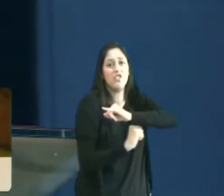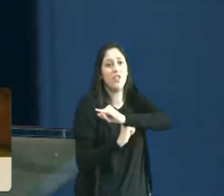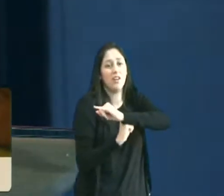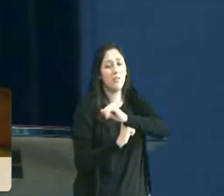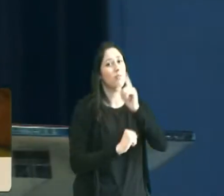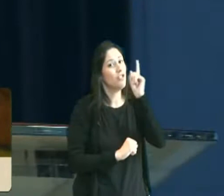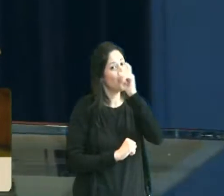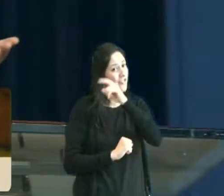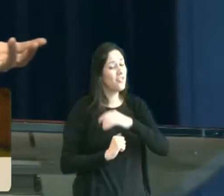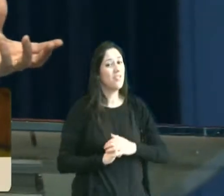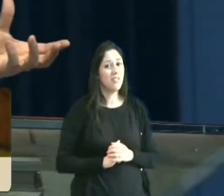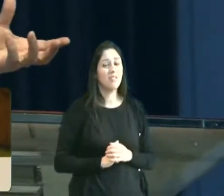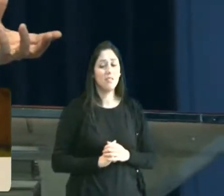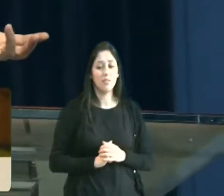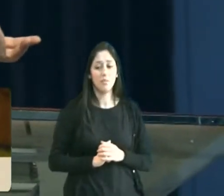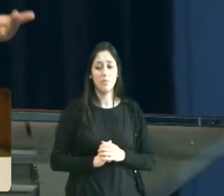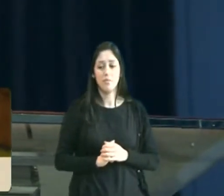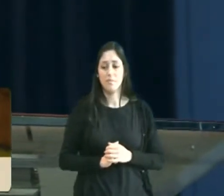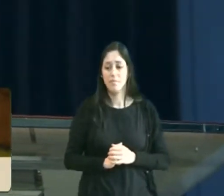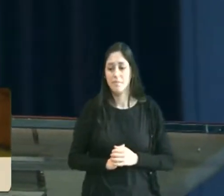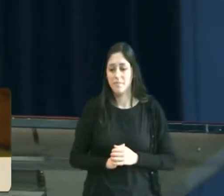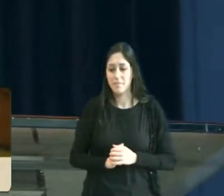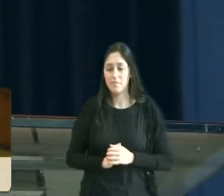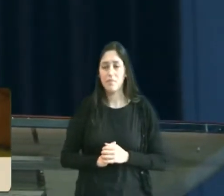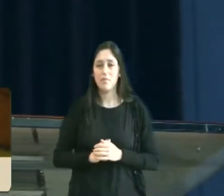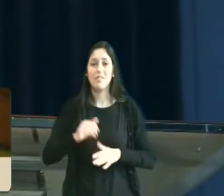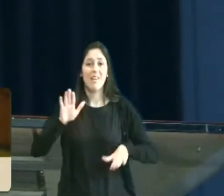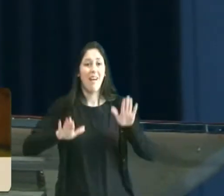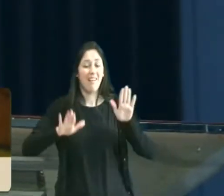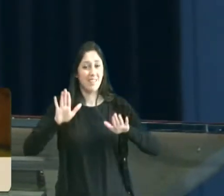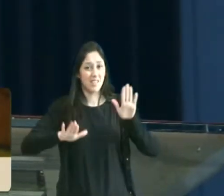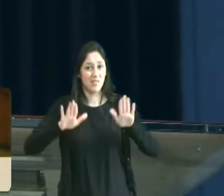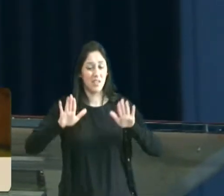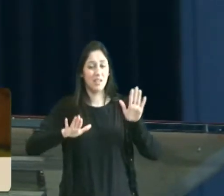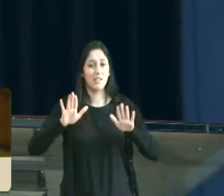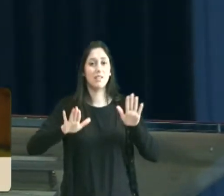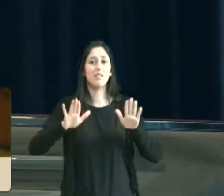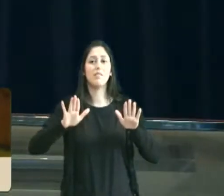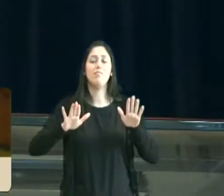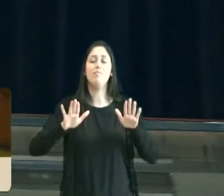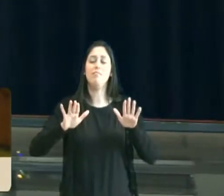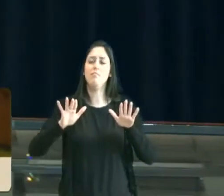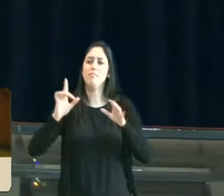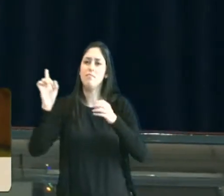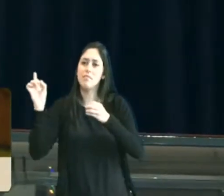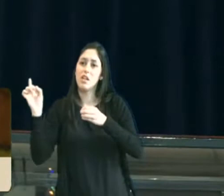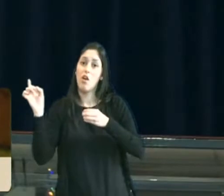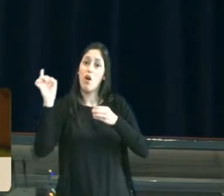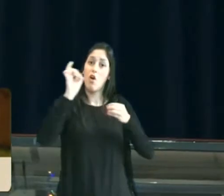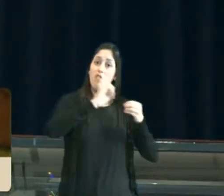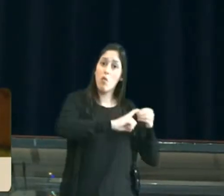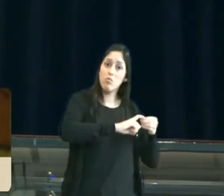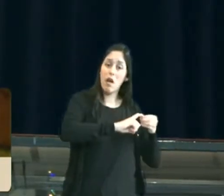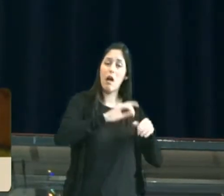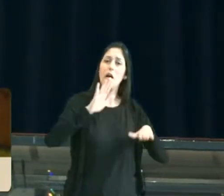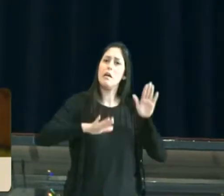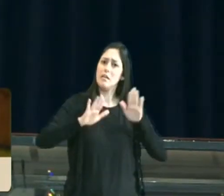E sabe, muitas vezes, voltar tem a ver com lidar com